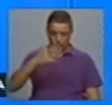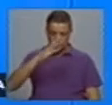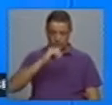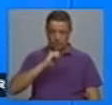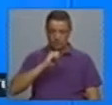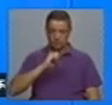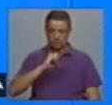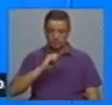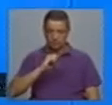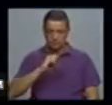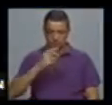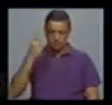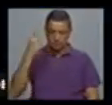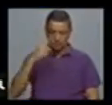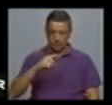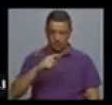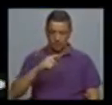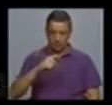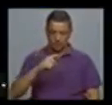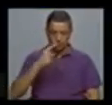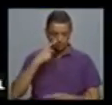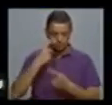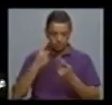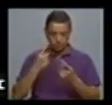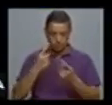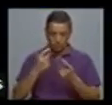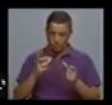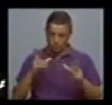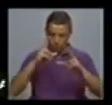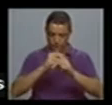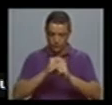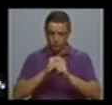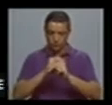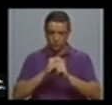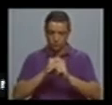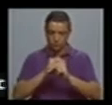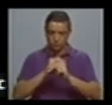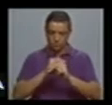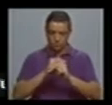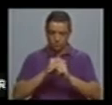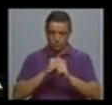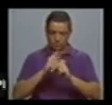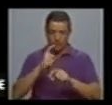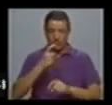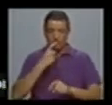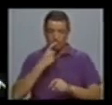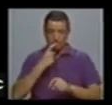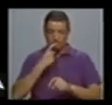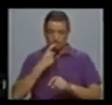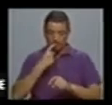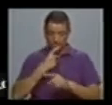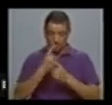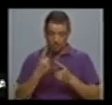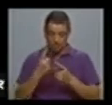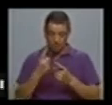dunas, aparentemente são dunas até relativamente recentes. Estamos a falar de recentes do ponto de vista geológico, estamos a falar de dunas que